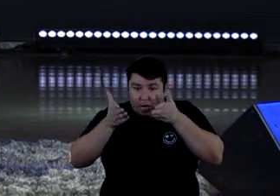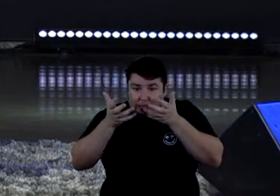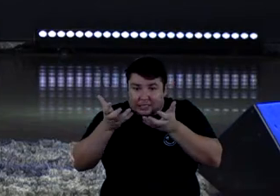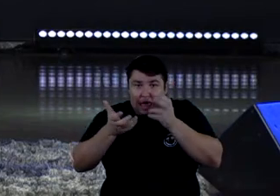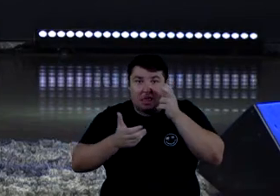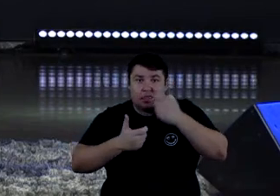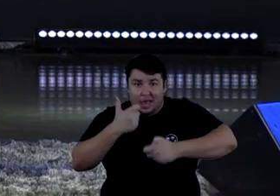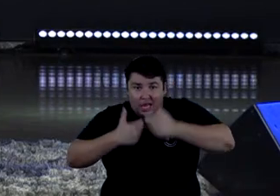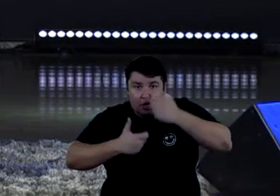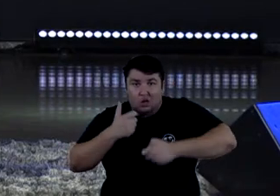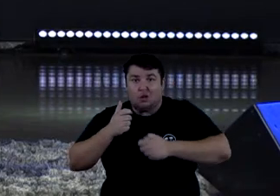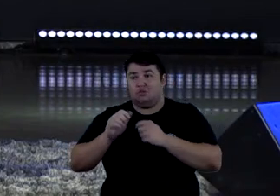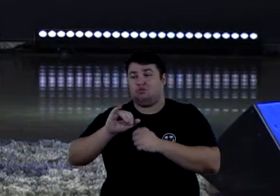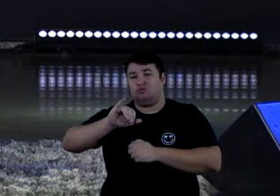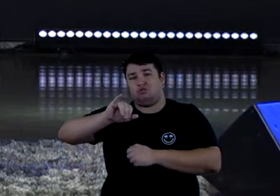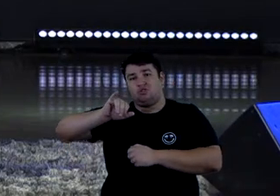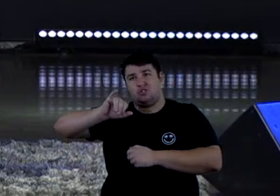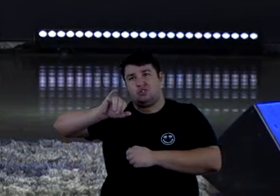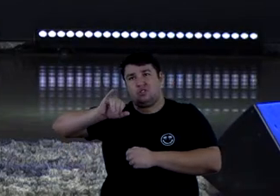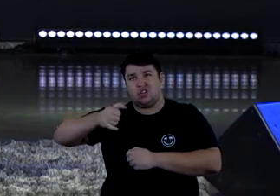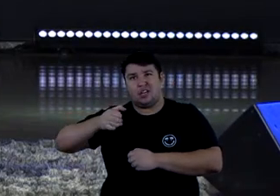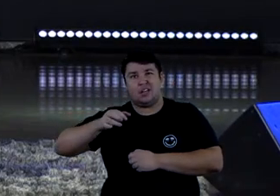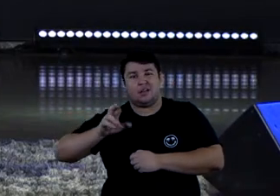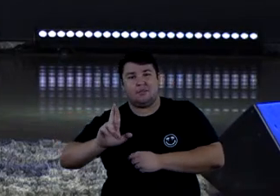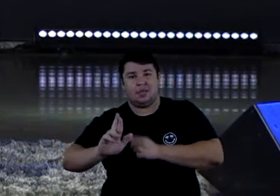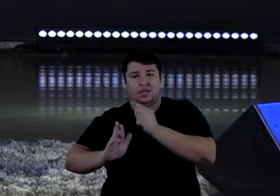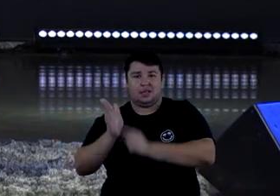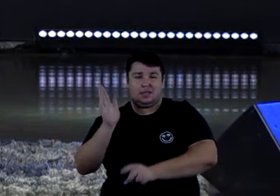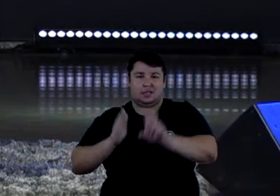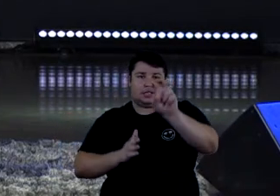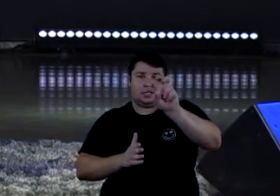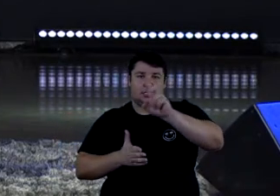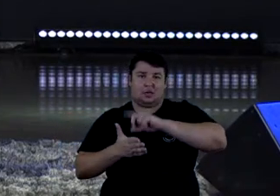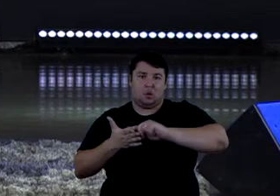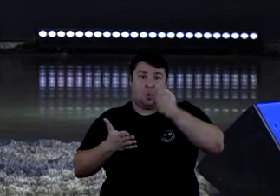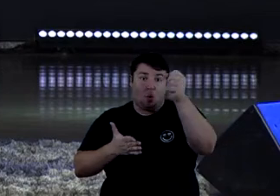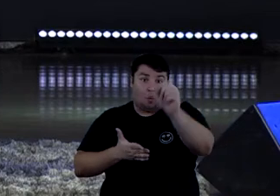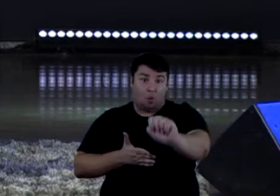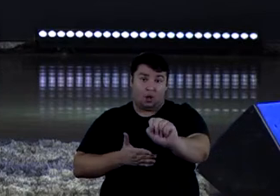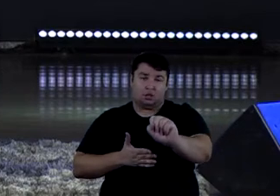Jeremias 5:8. Gente, pelo amor de Deus,